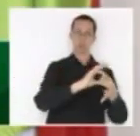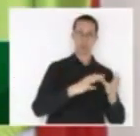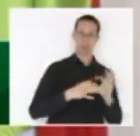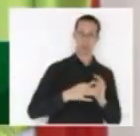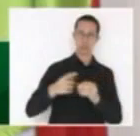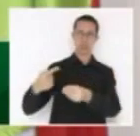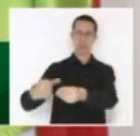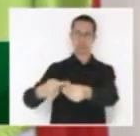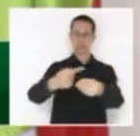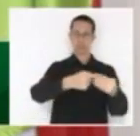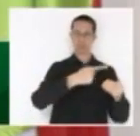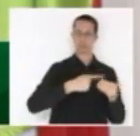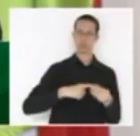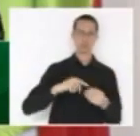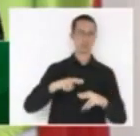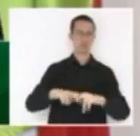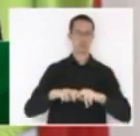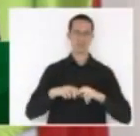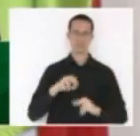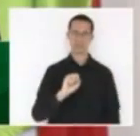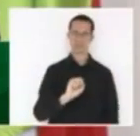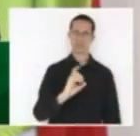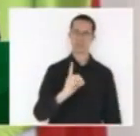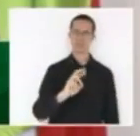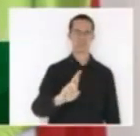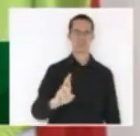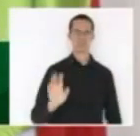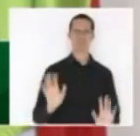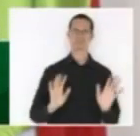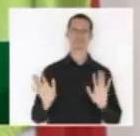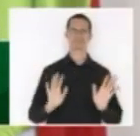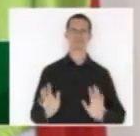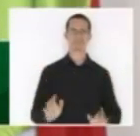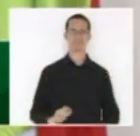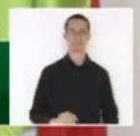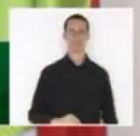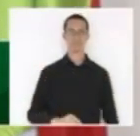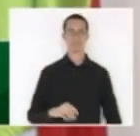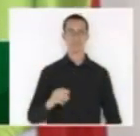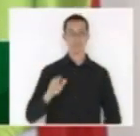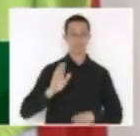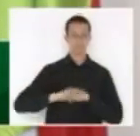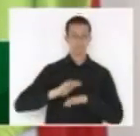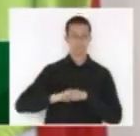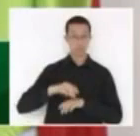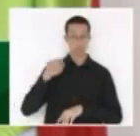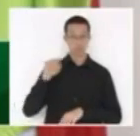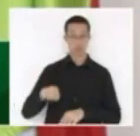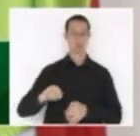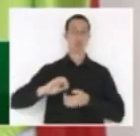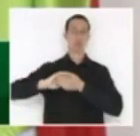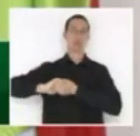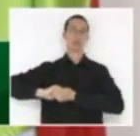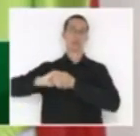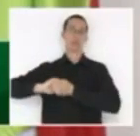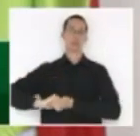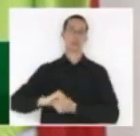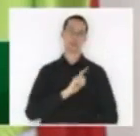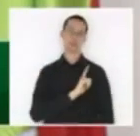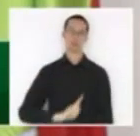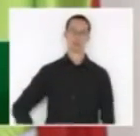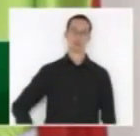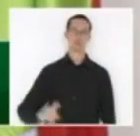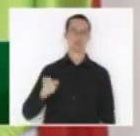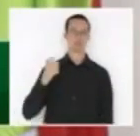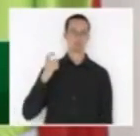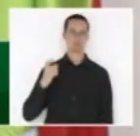Se existisse SDR ou não, o governador Luiz Henrique da Silveira decidiu que